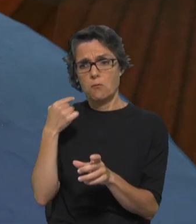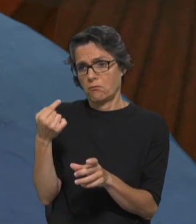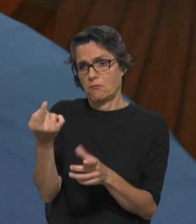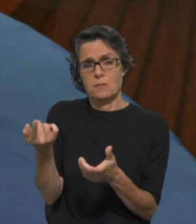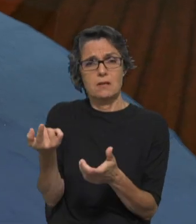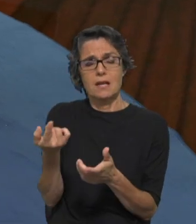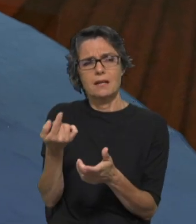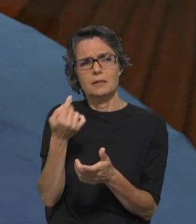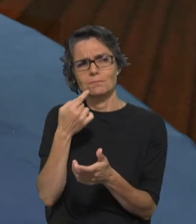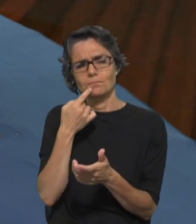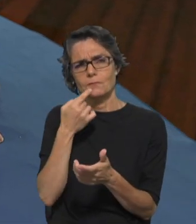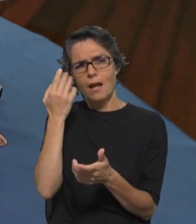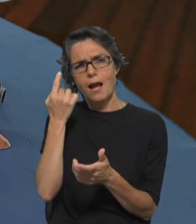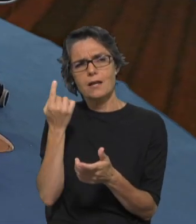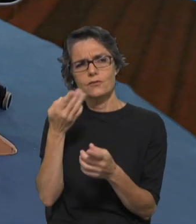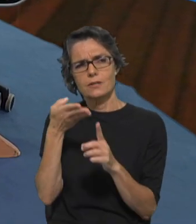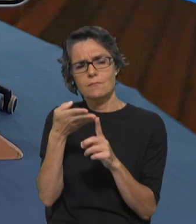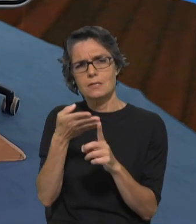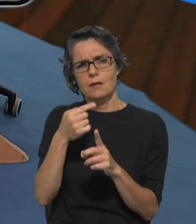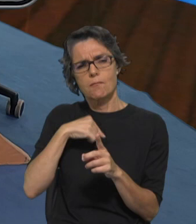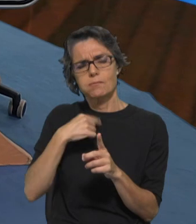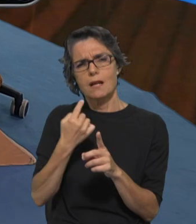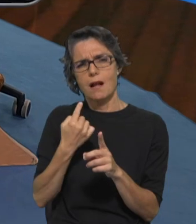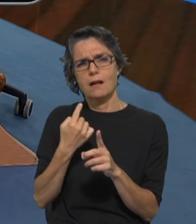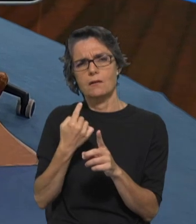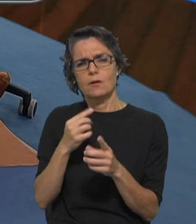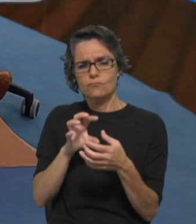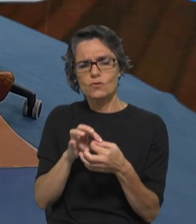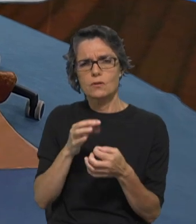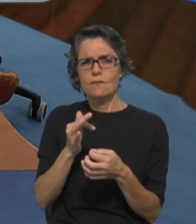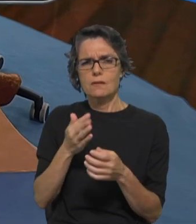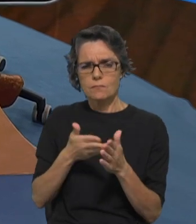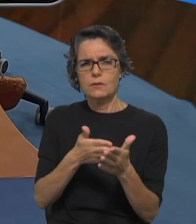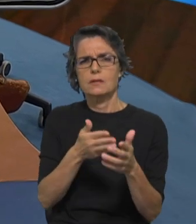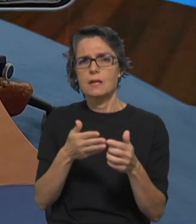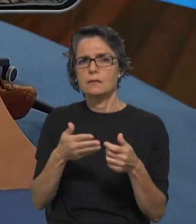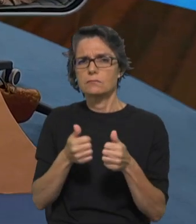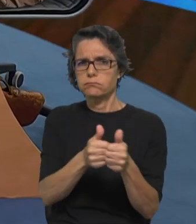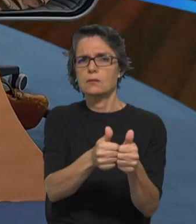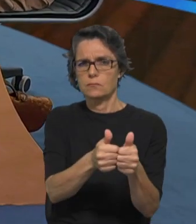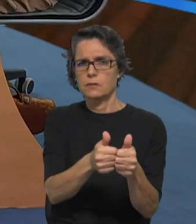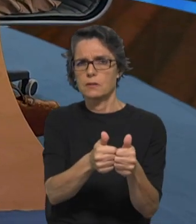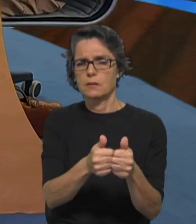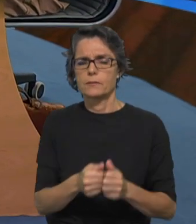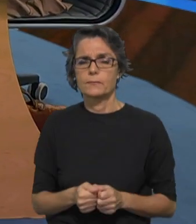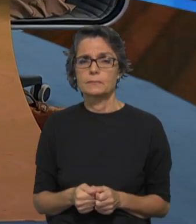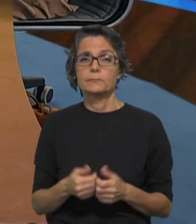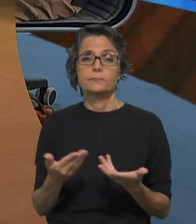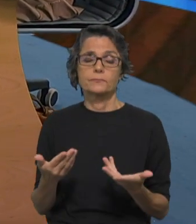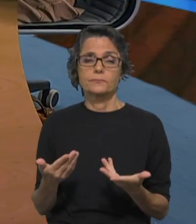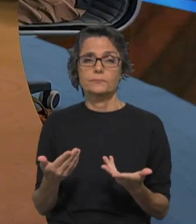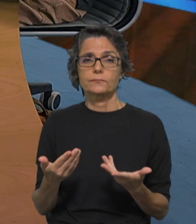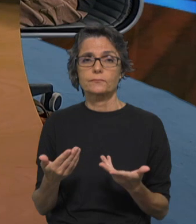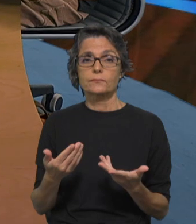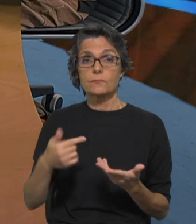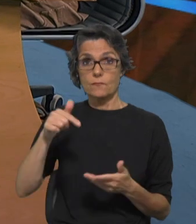do ADN, do seu cartão de identidade cristã, ser missionário, não é? Aliás, nesse aspecto, nós até em